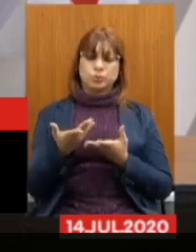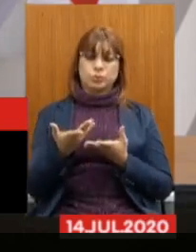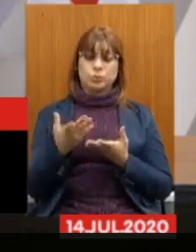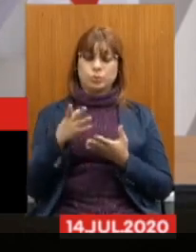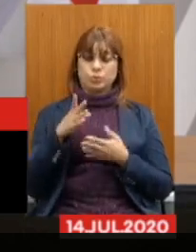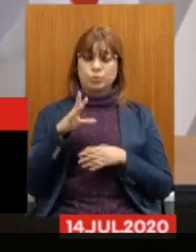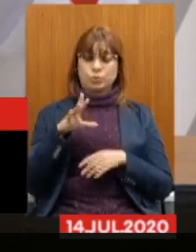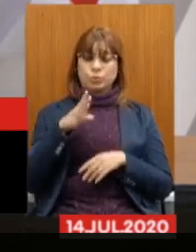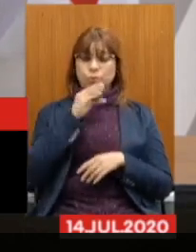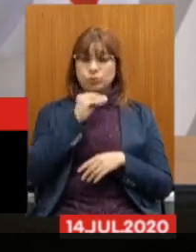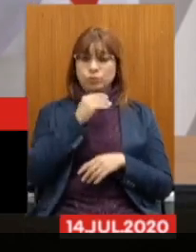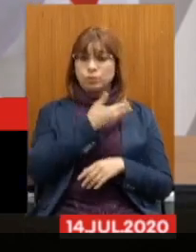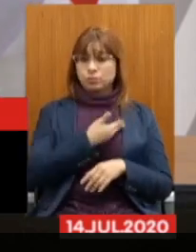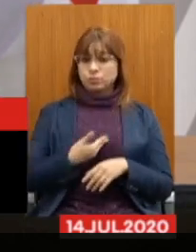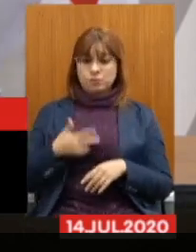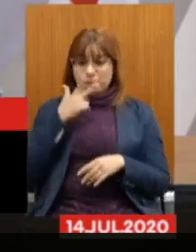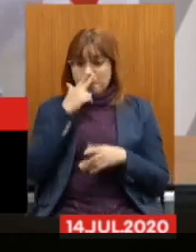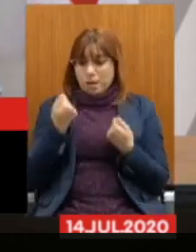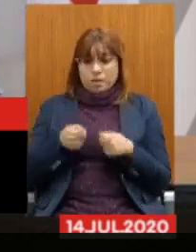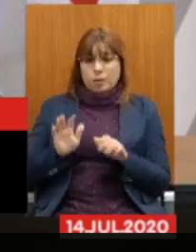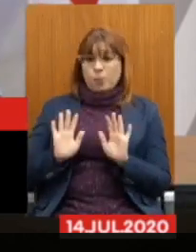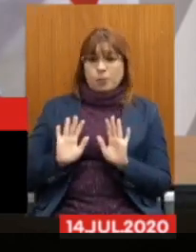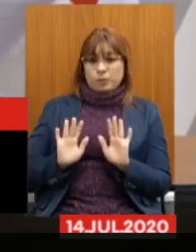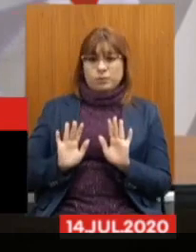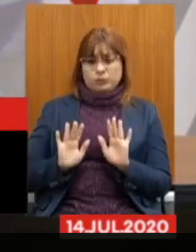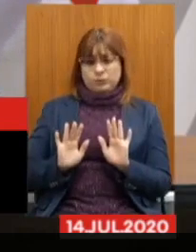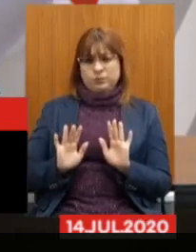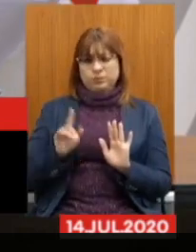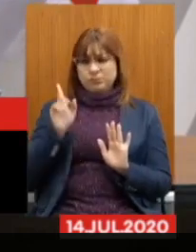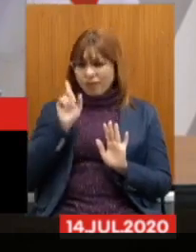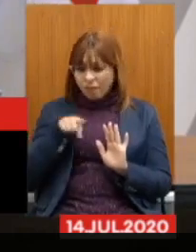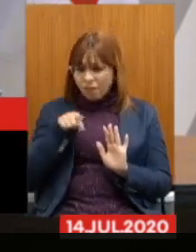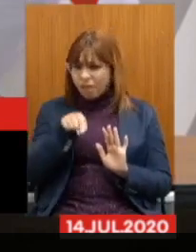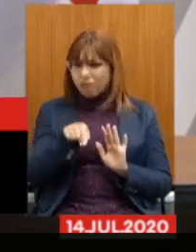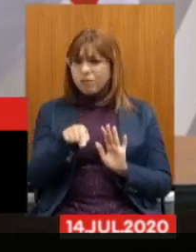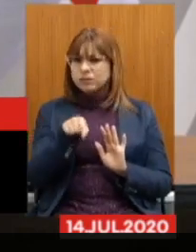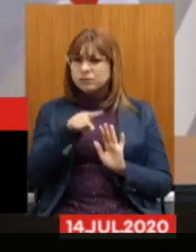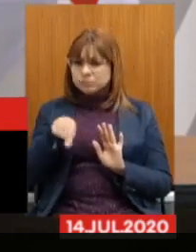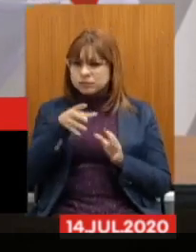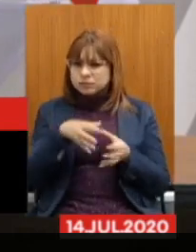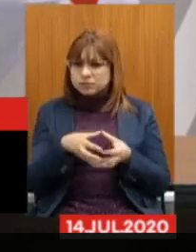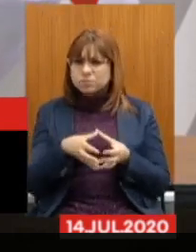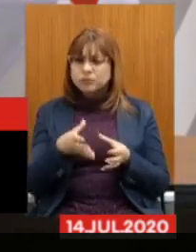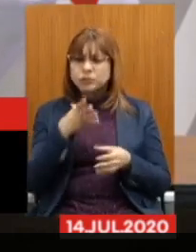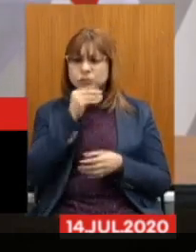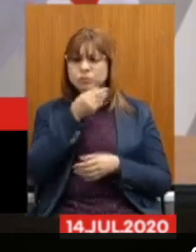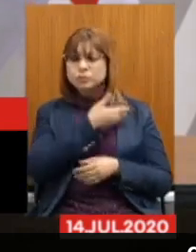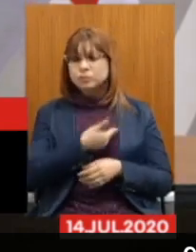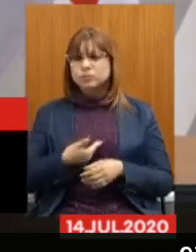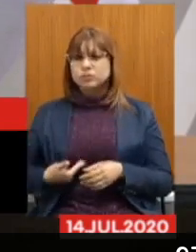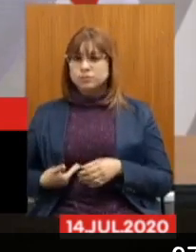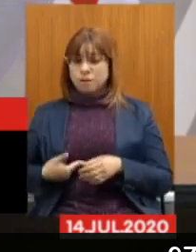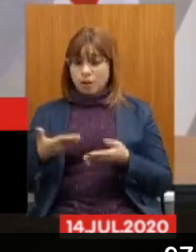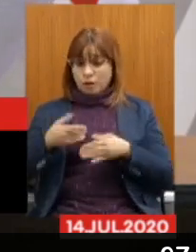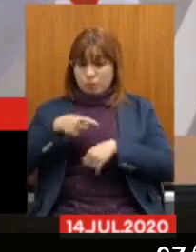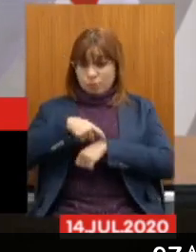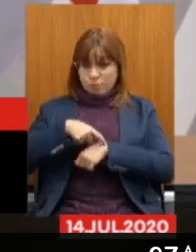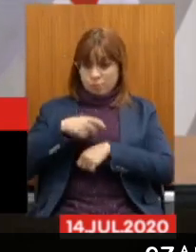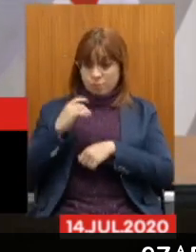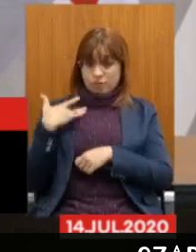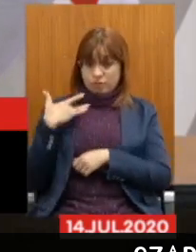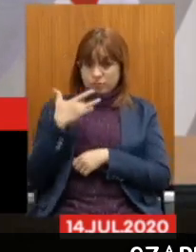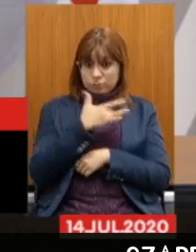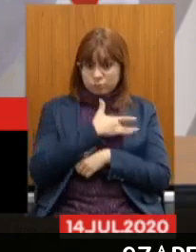servidores públicos não são necessários. Esses mesmos servidores públicos, que no atual momento de delicada saúde da